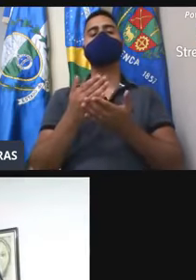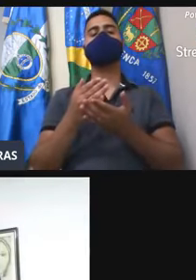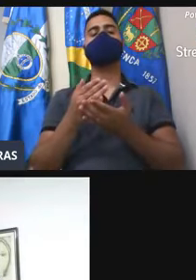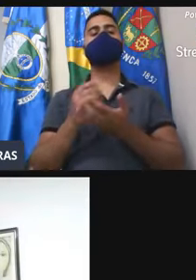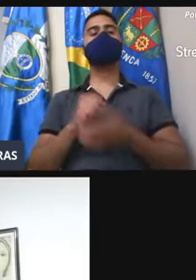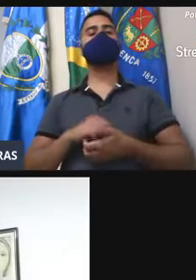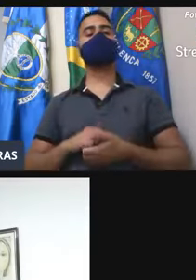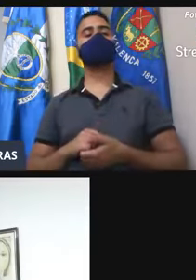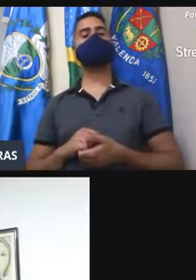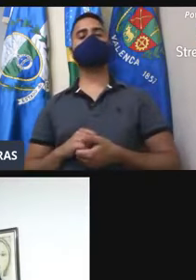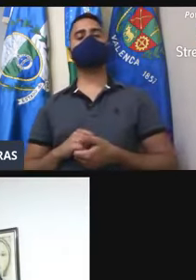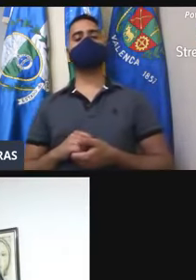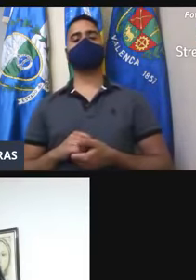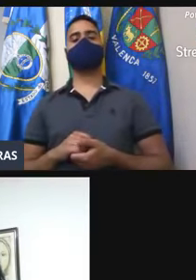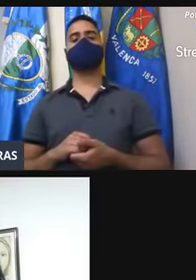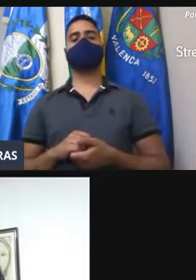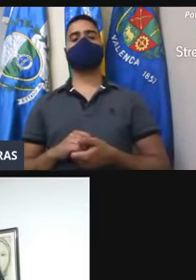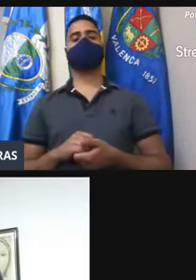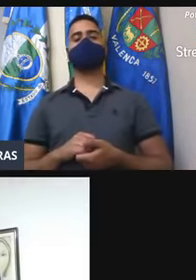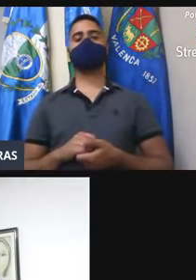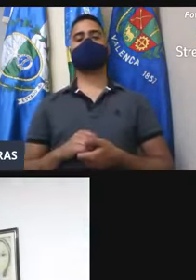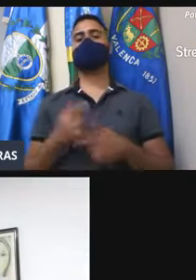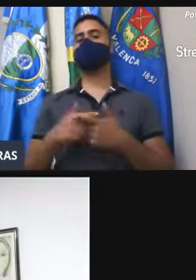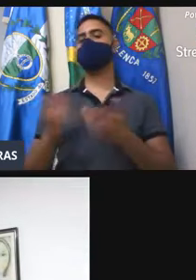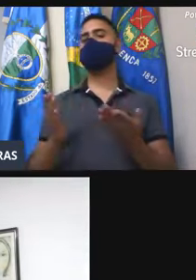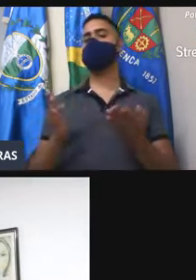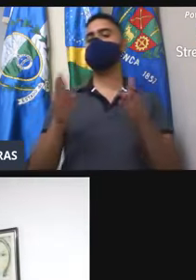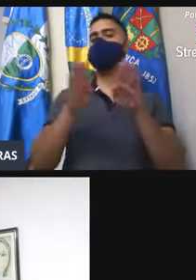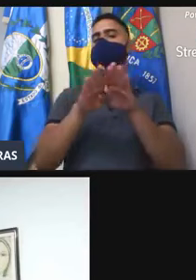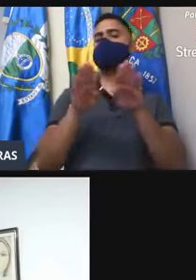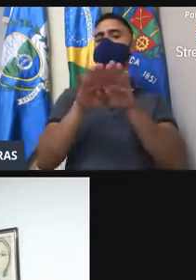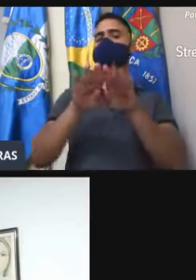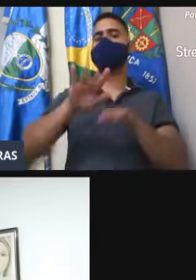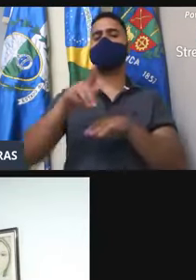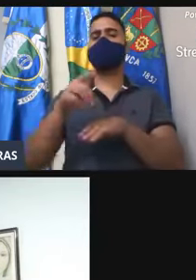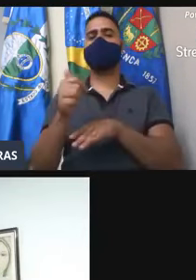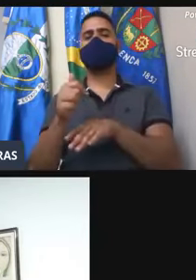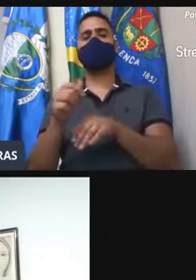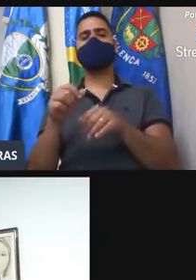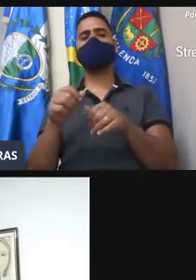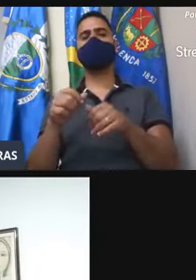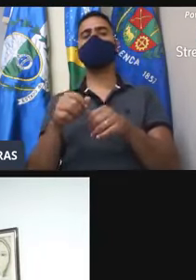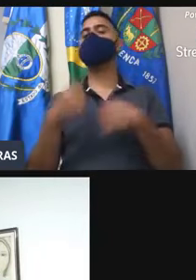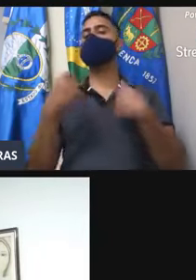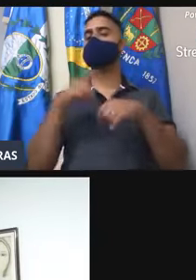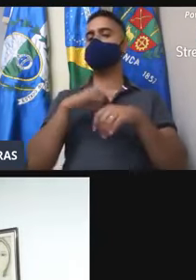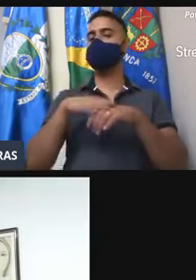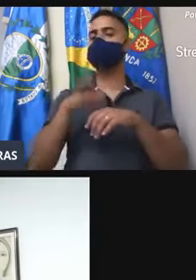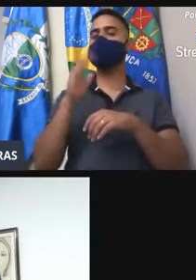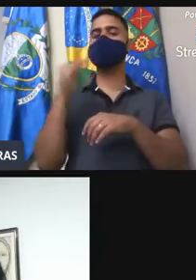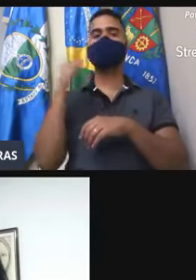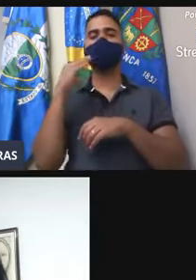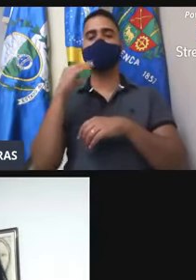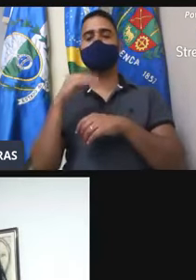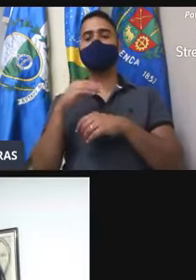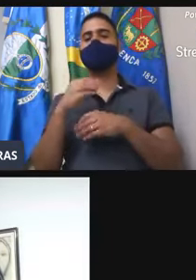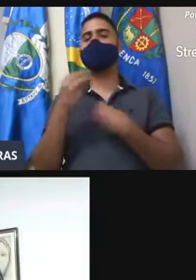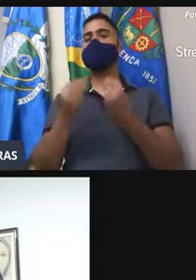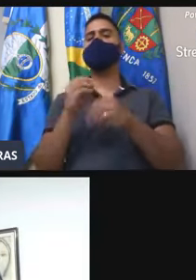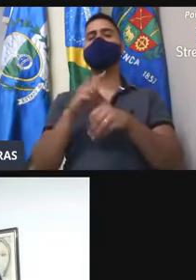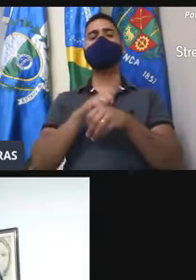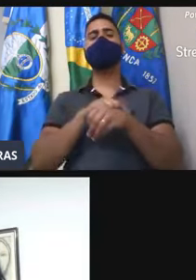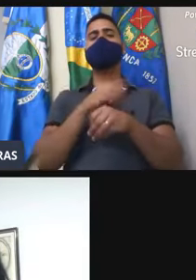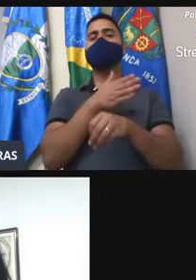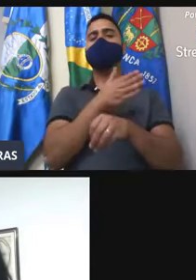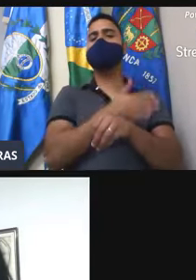nós começamos aí realmente a fechar todos os comércios, né? Essa ação ficou mais enérgica a partir